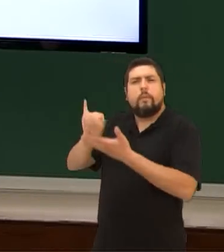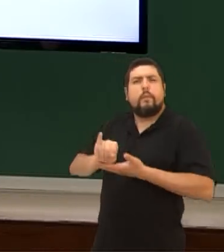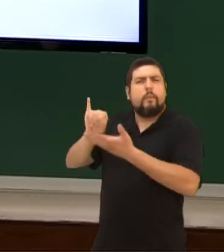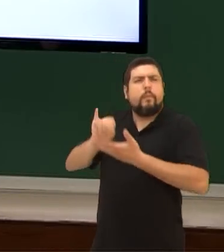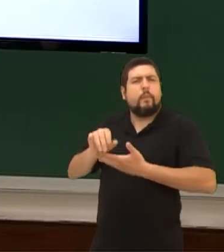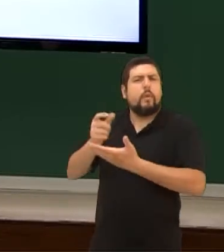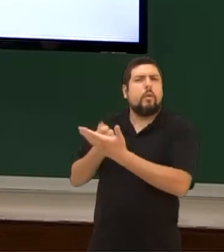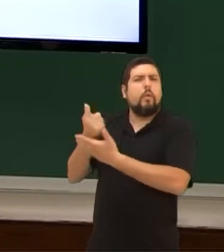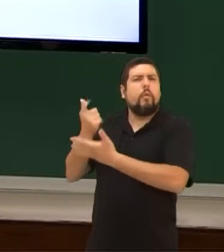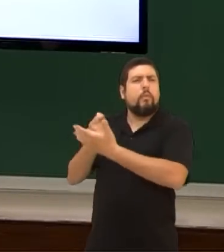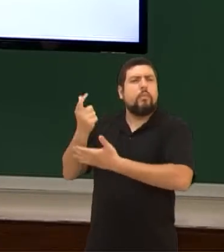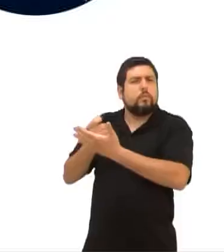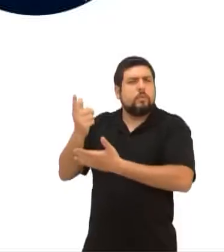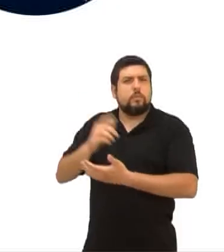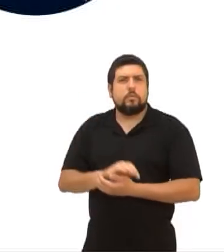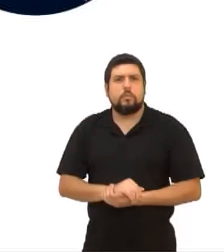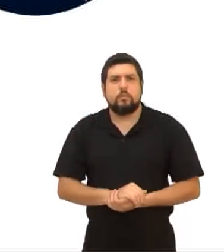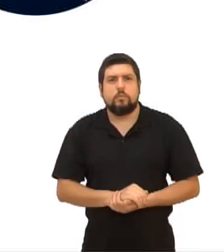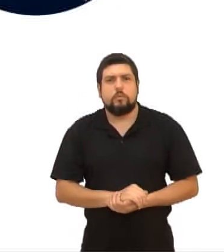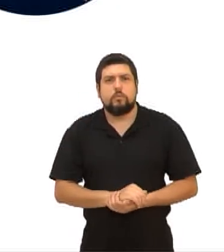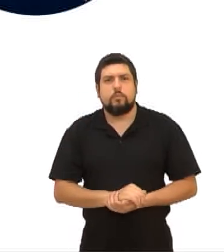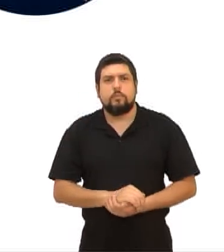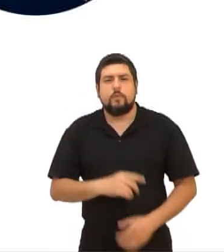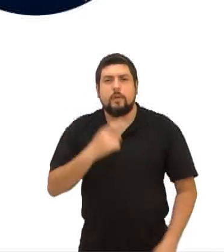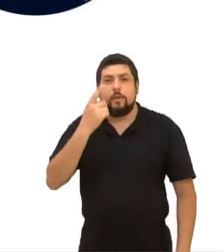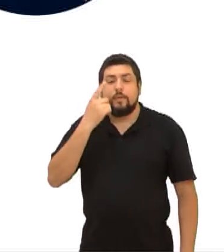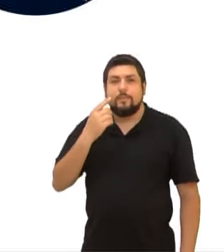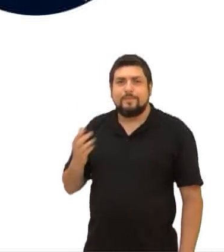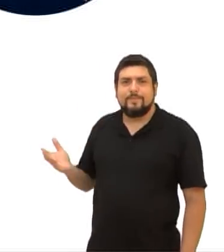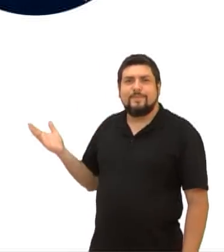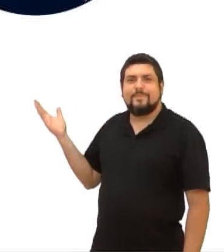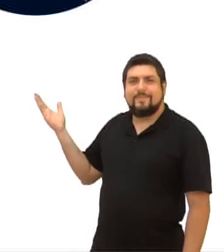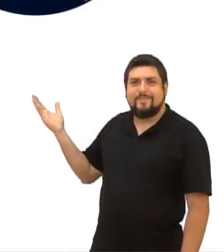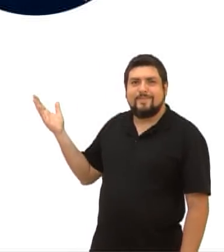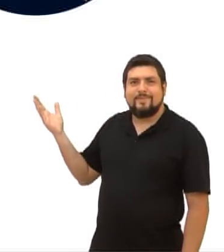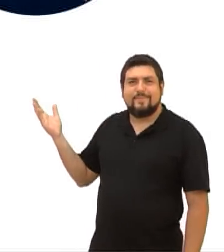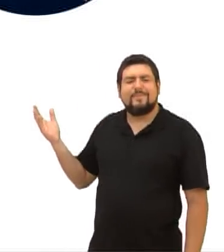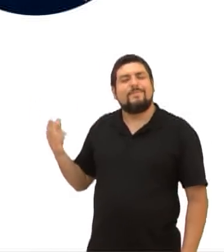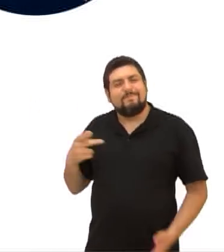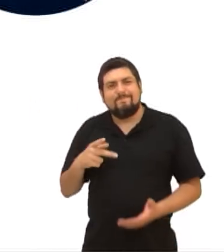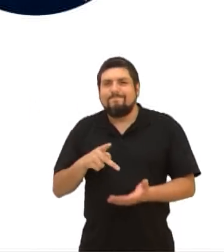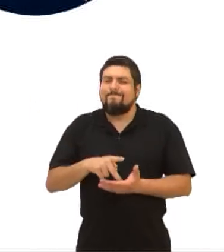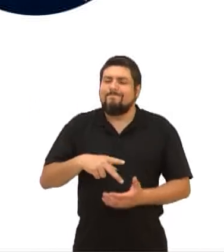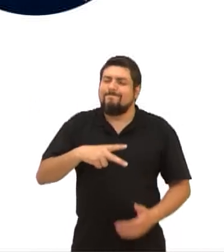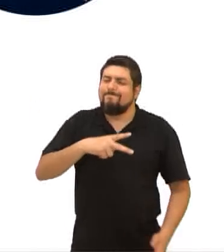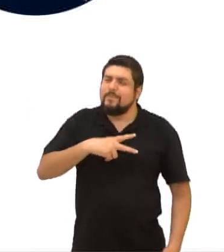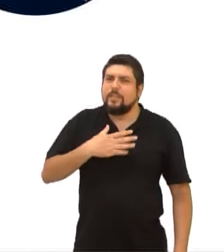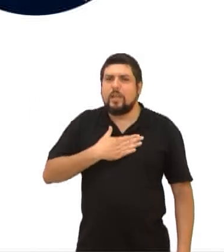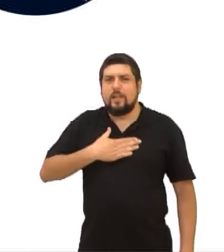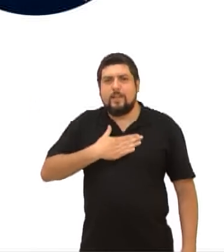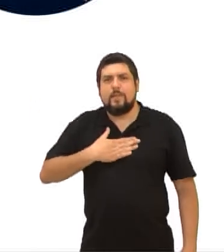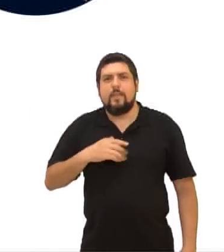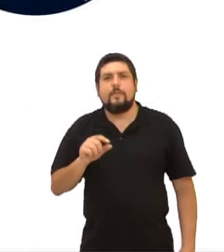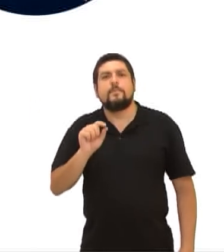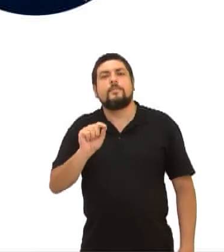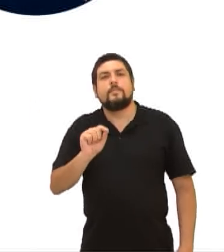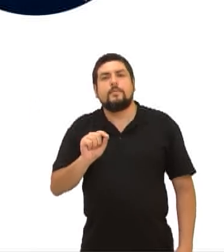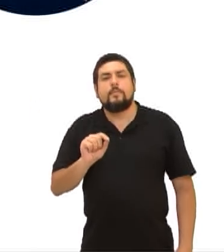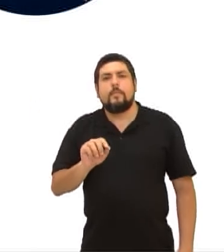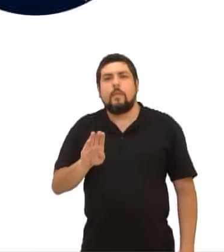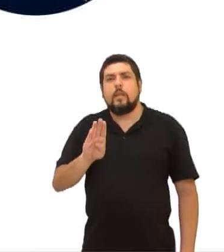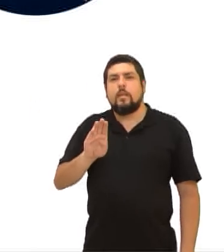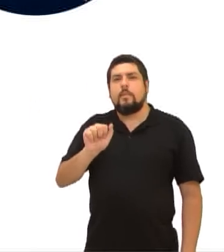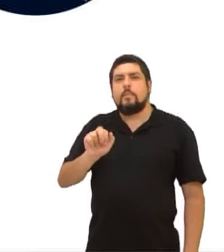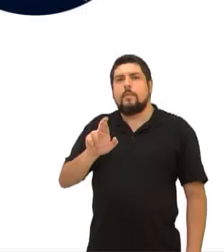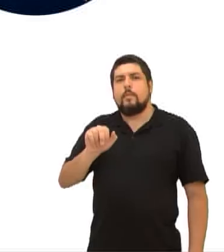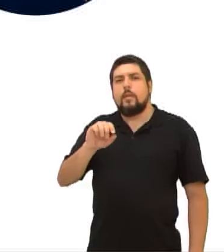internacional. Trago aqui para vocês uma figura que eu particularmente gosto bastante do nosso segundo reinado, que é o Barão de